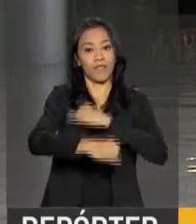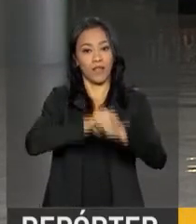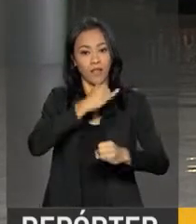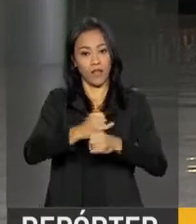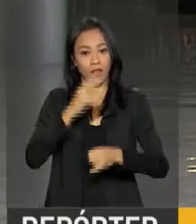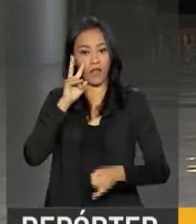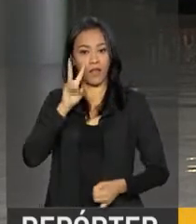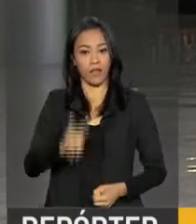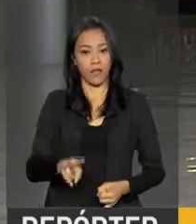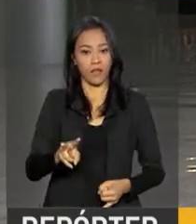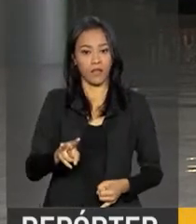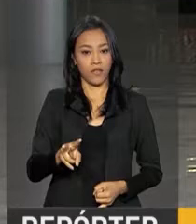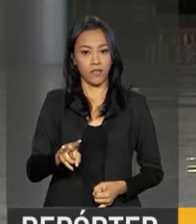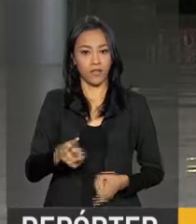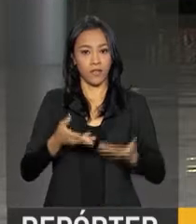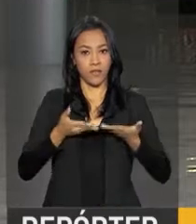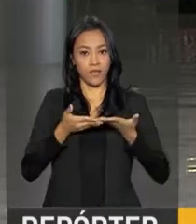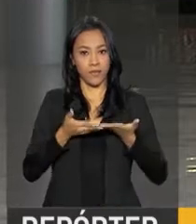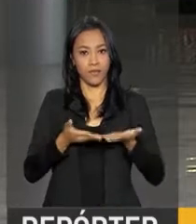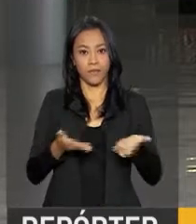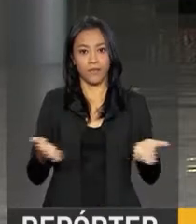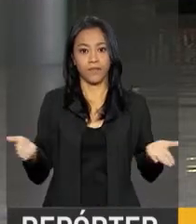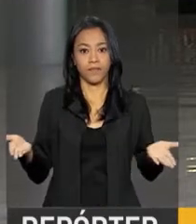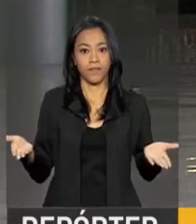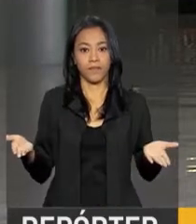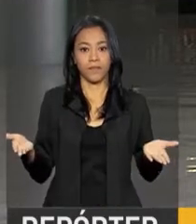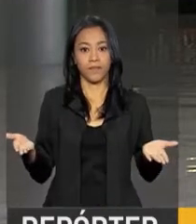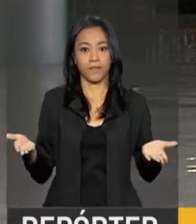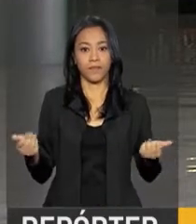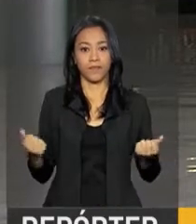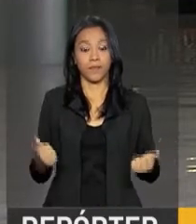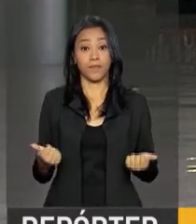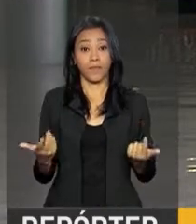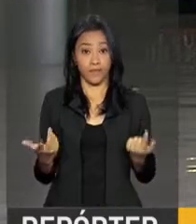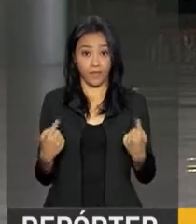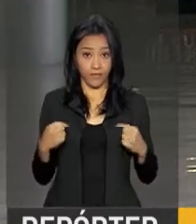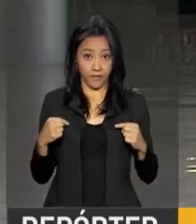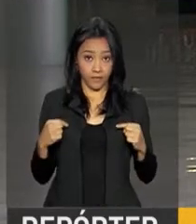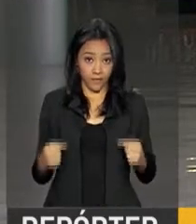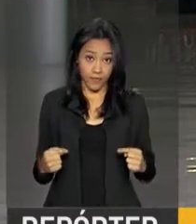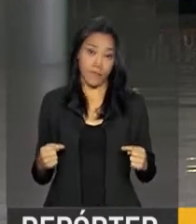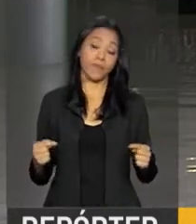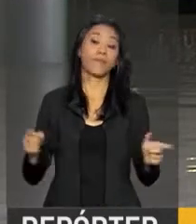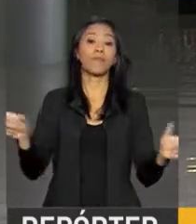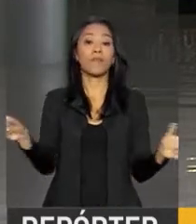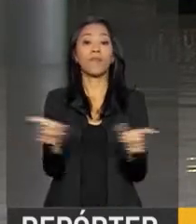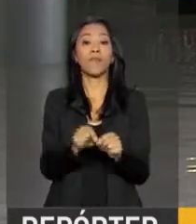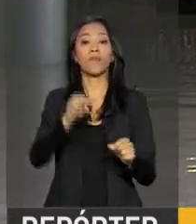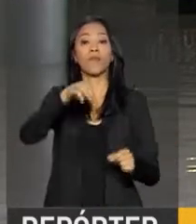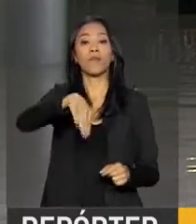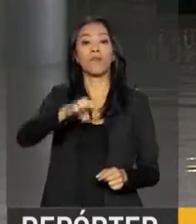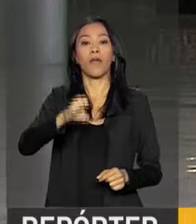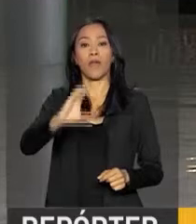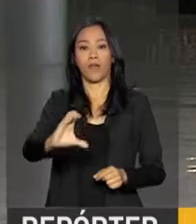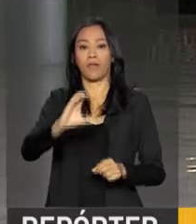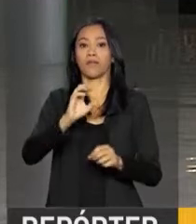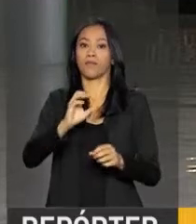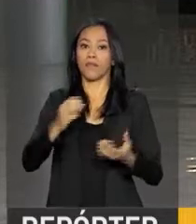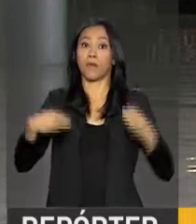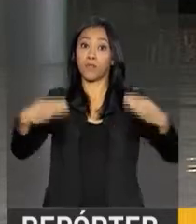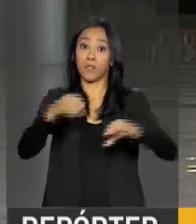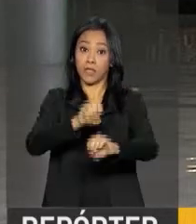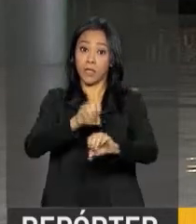de no site fi é seleção a homex mudei o mec mudou as regras para o fies